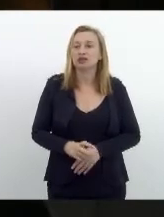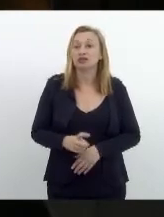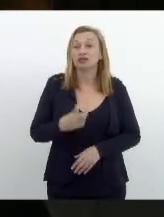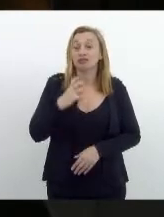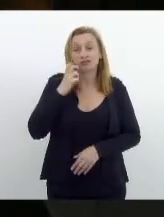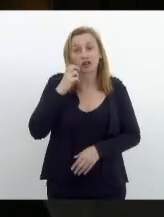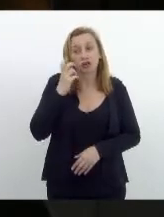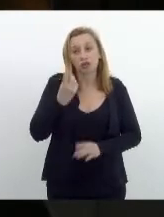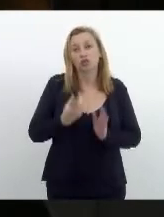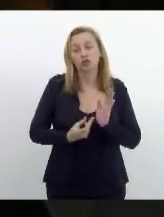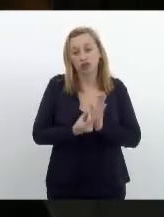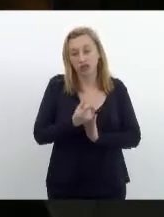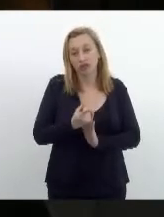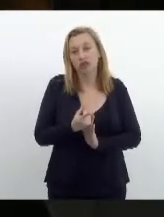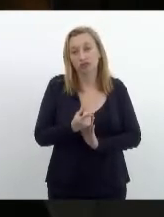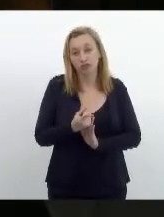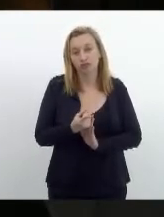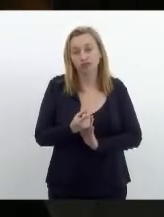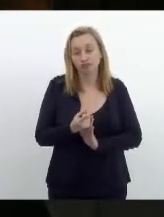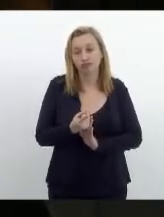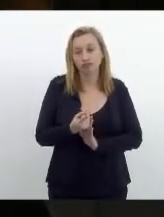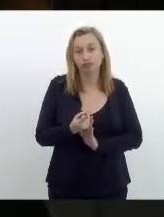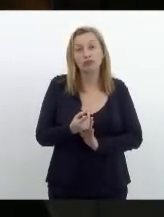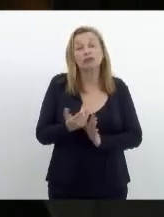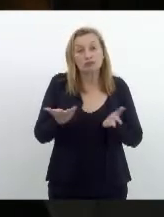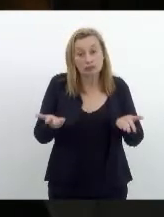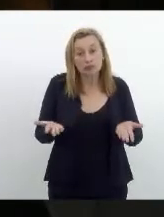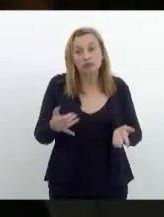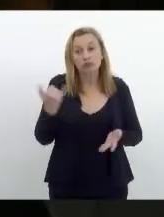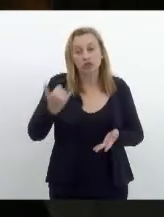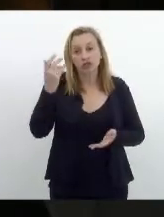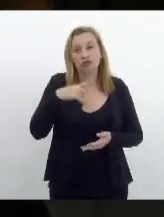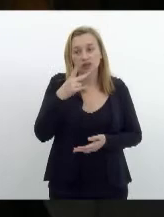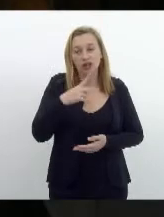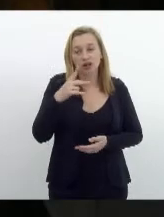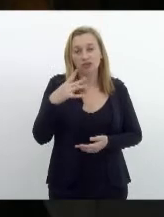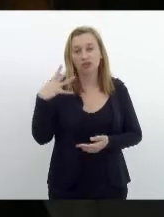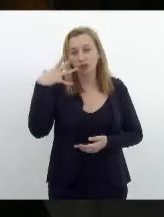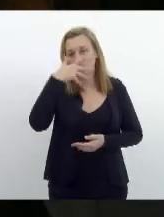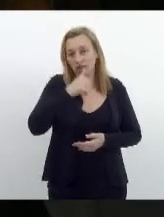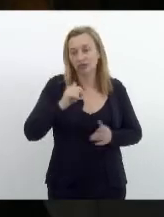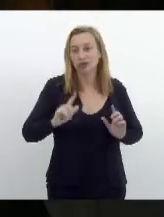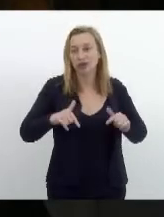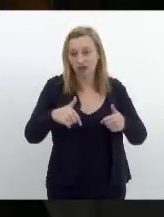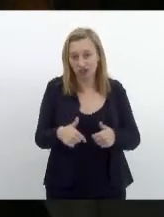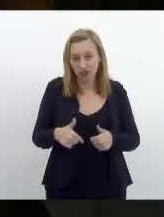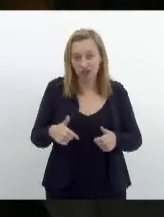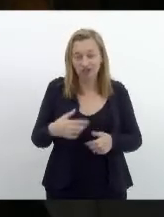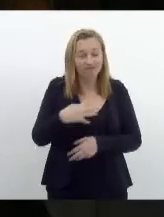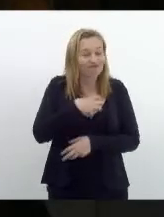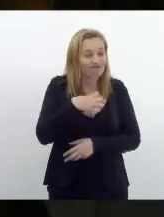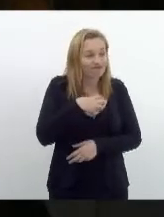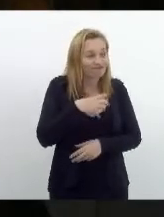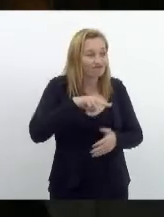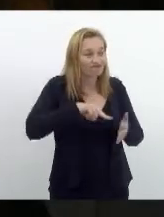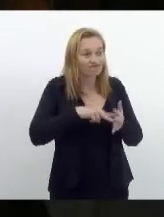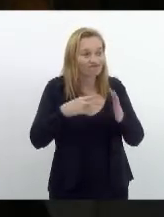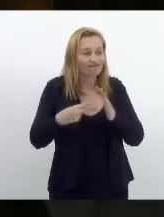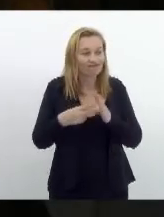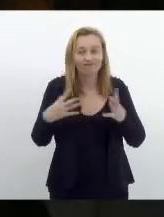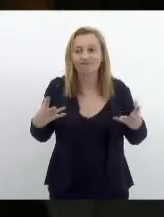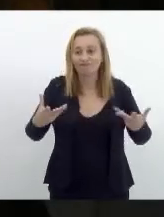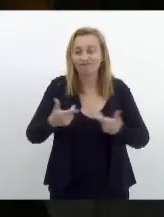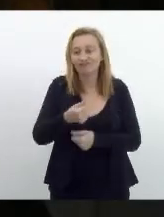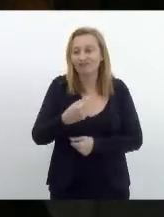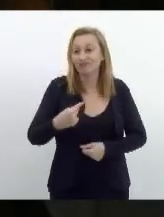orçamento, né? De constrangimento de orçamento. Então, assim, importante ressaltar que foi um lindo ato, um ato carregado de sentido, de significado, e eu